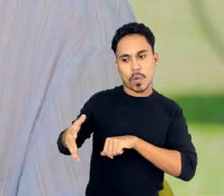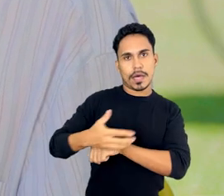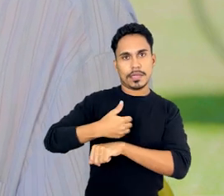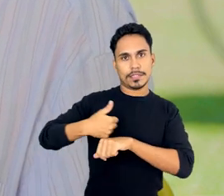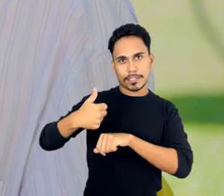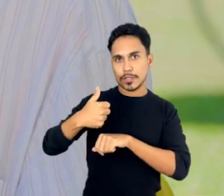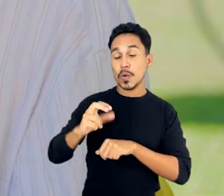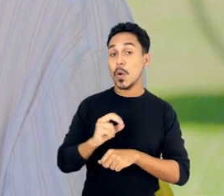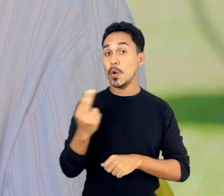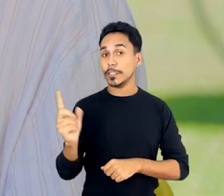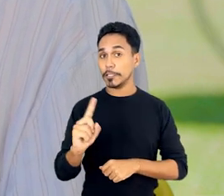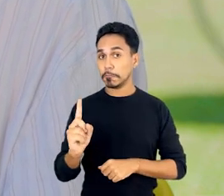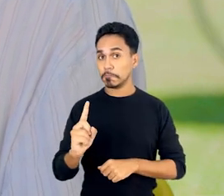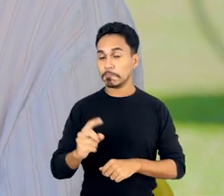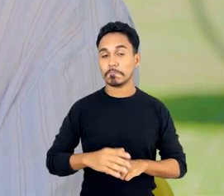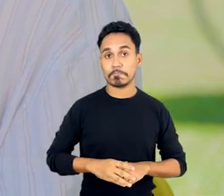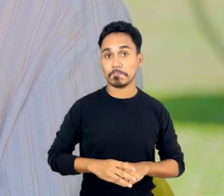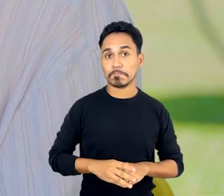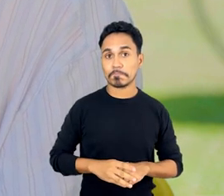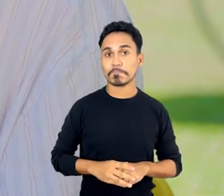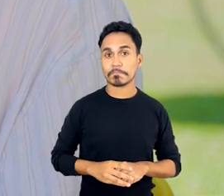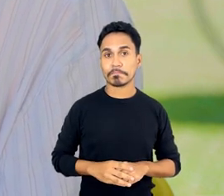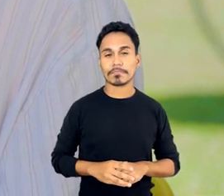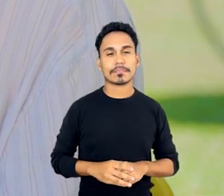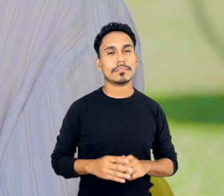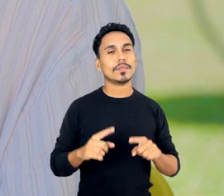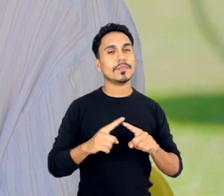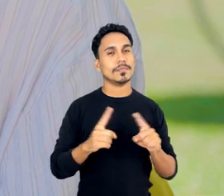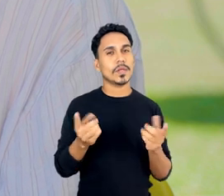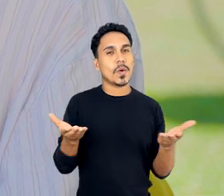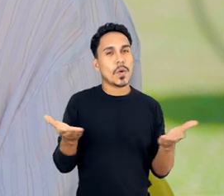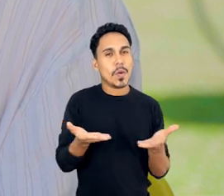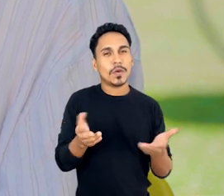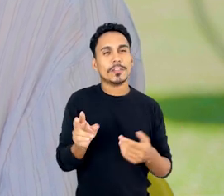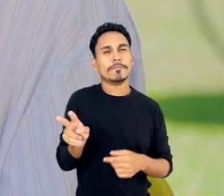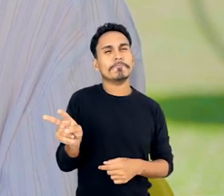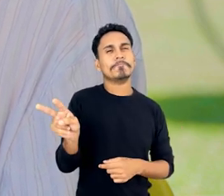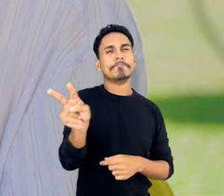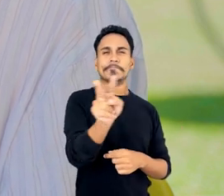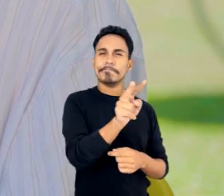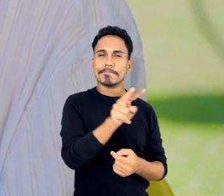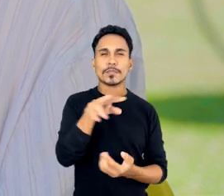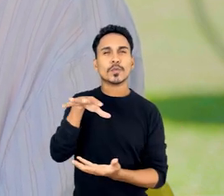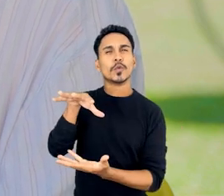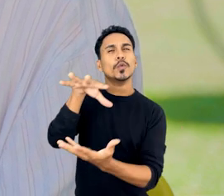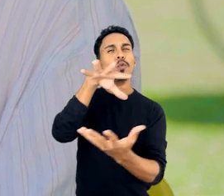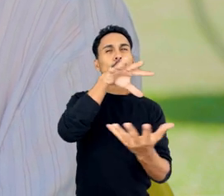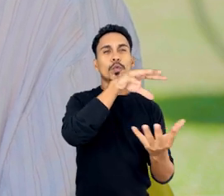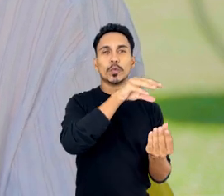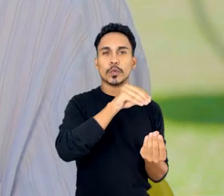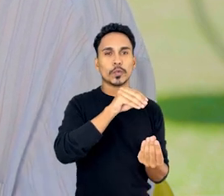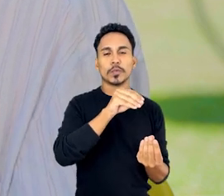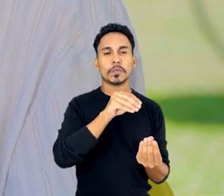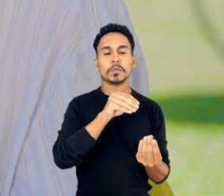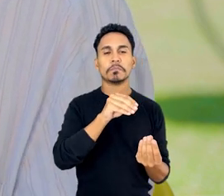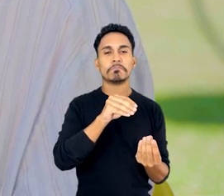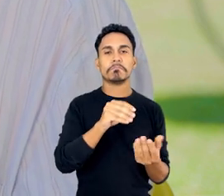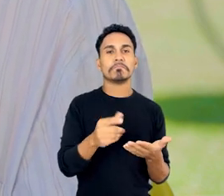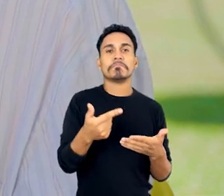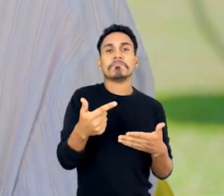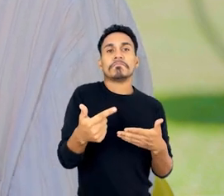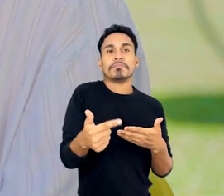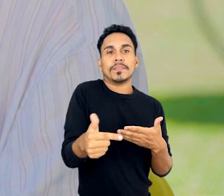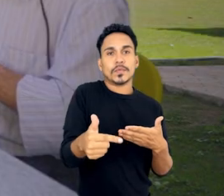agora eh o que o mundo hoje vem mostrando a realidade vem mostrando é que não há uma